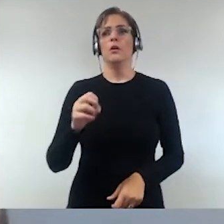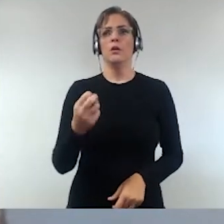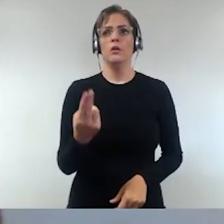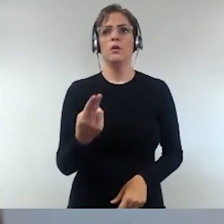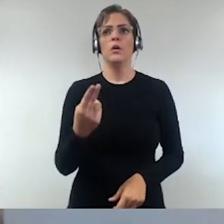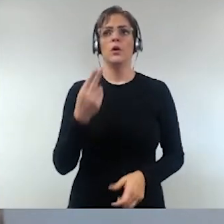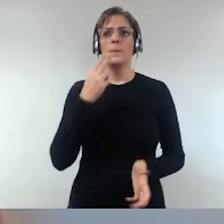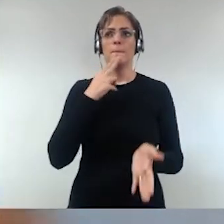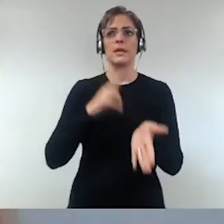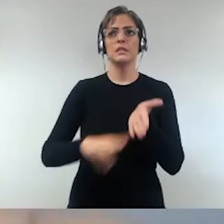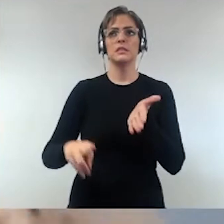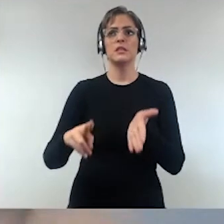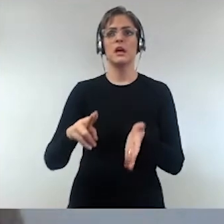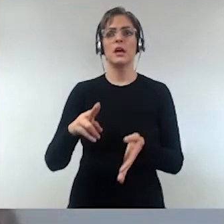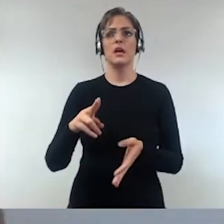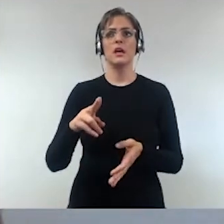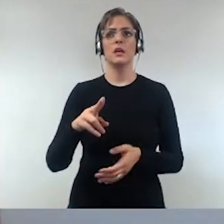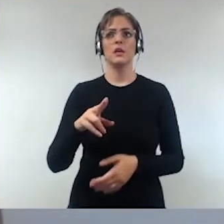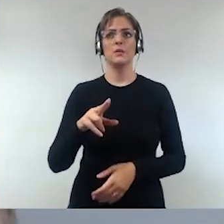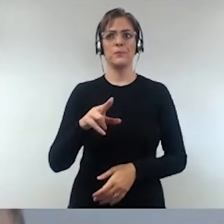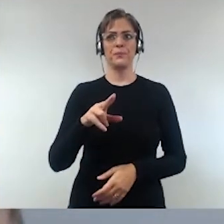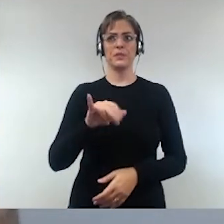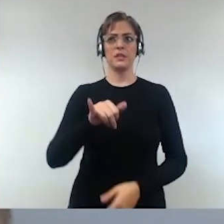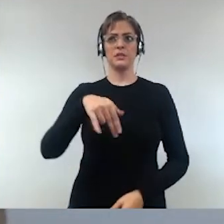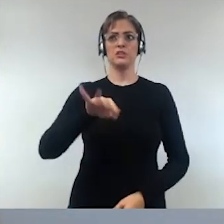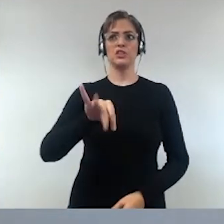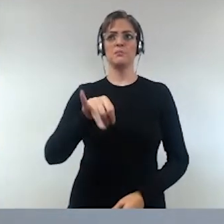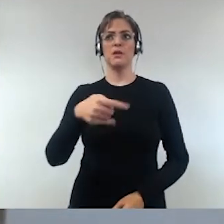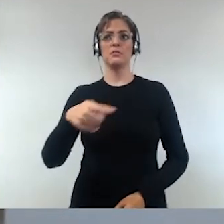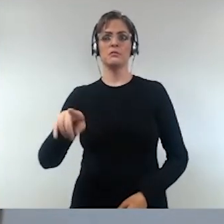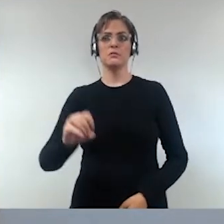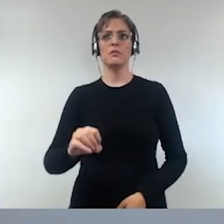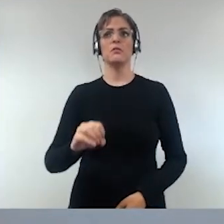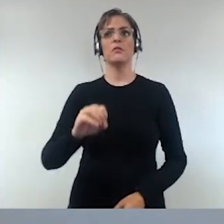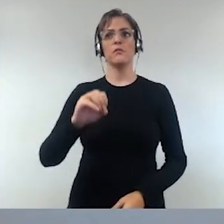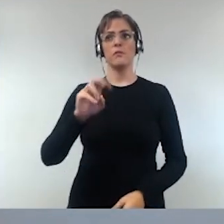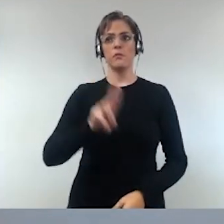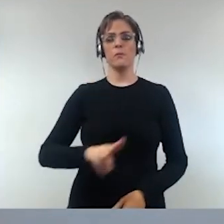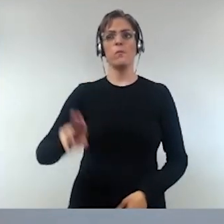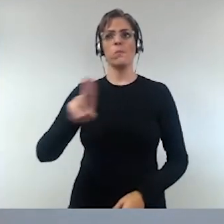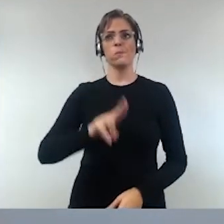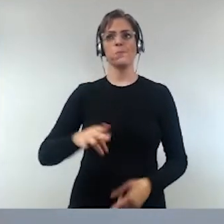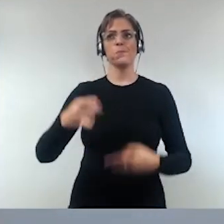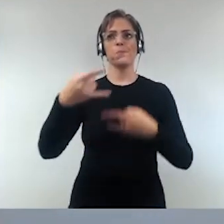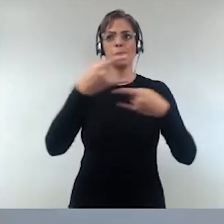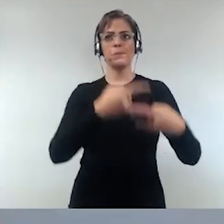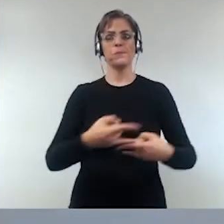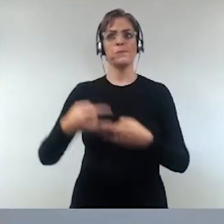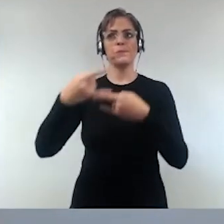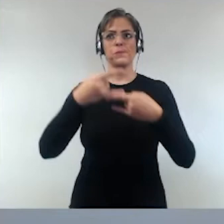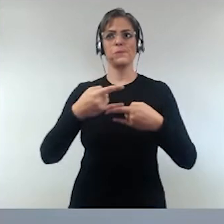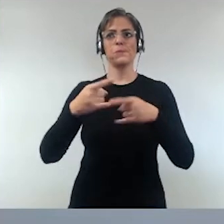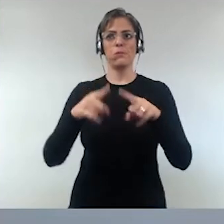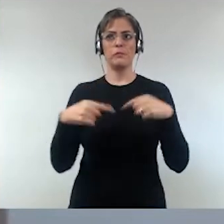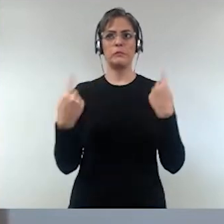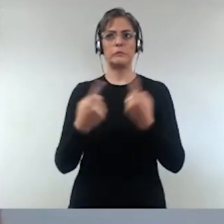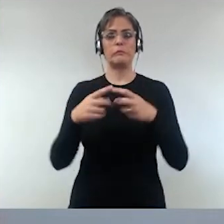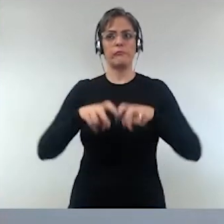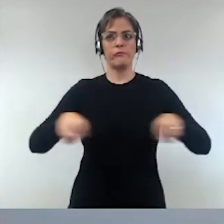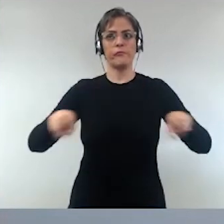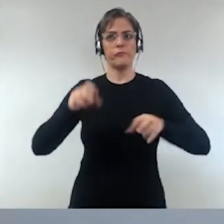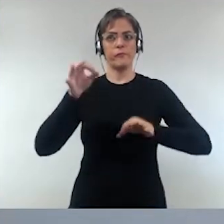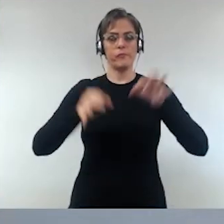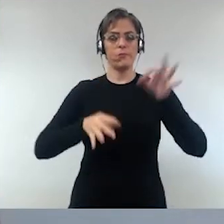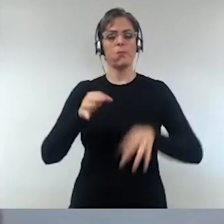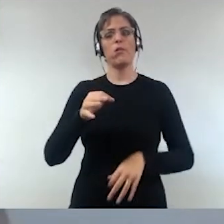mensagens instantâneas para intimações de tabeliães, uso de plataforma de videoconferência para audiências e sessões de julgamento,